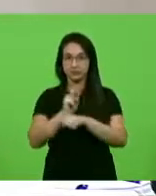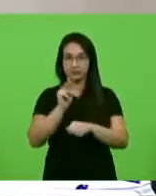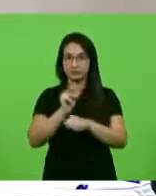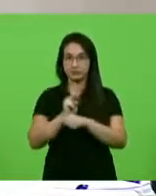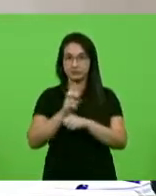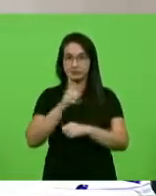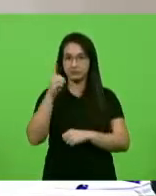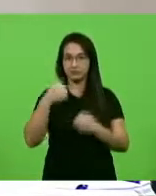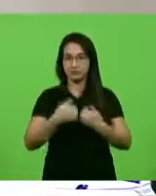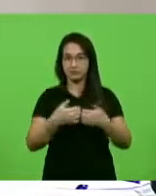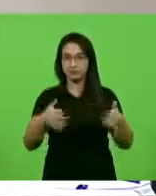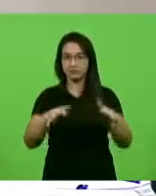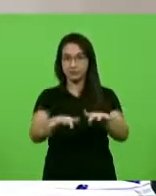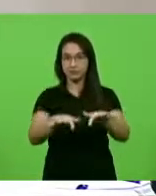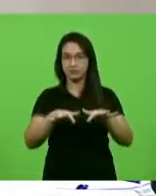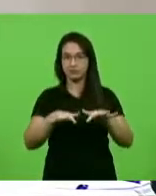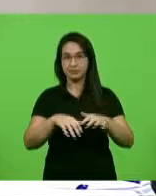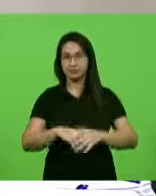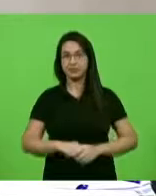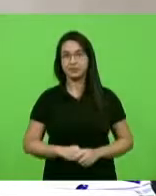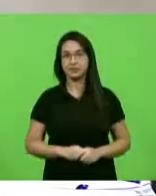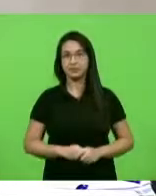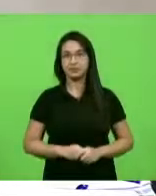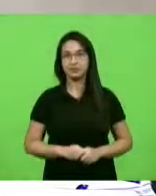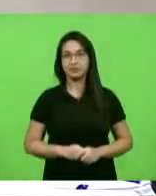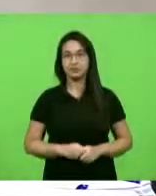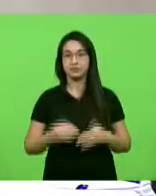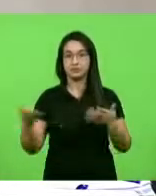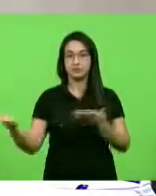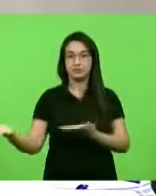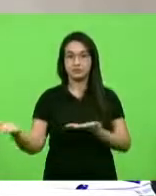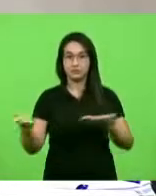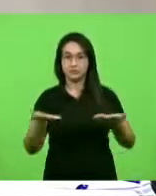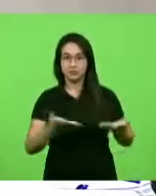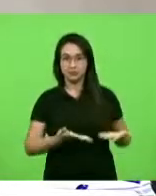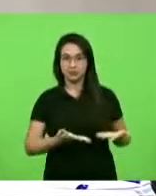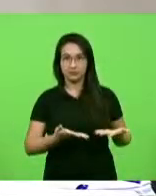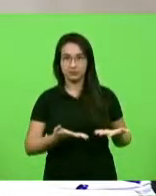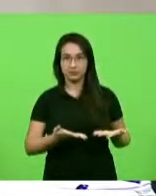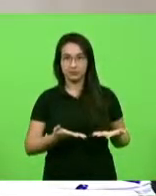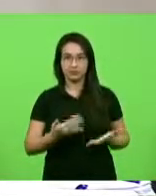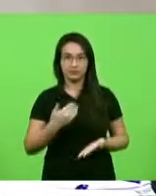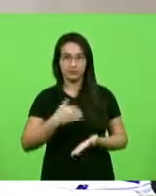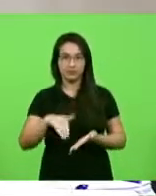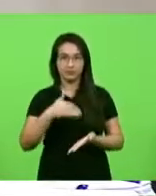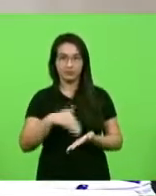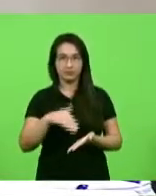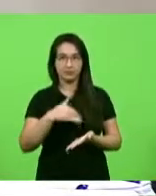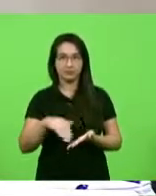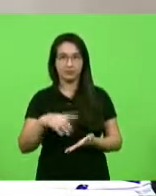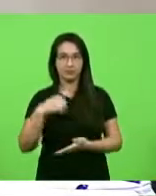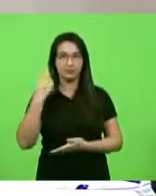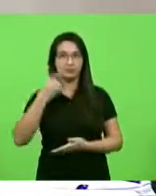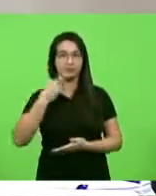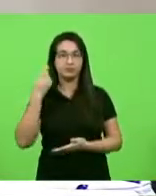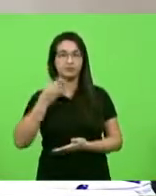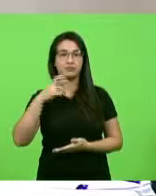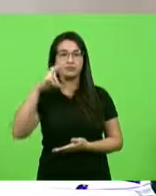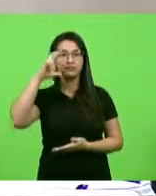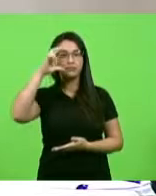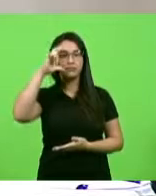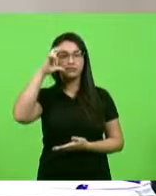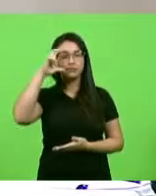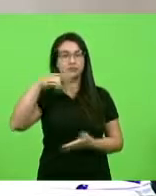declaro aberta a presente sessão. Eu convido o senhor secretário, o deputado Ricardo Alba, para que